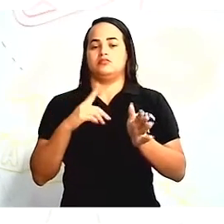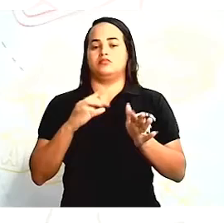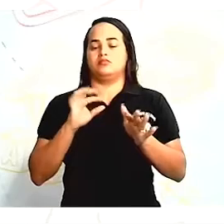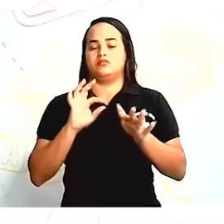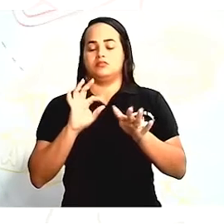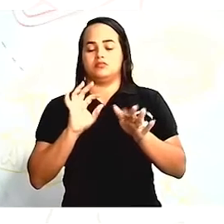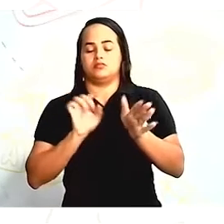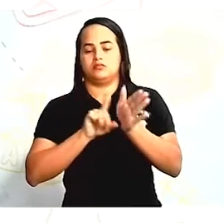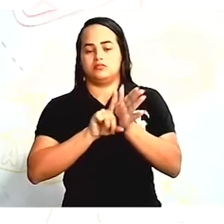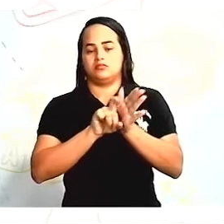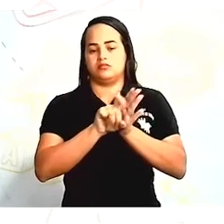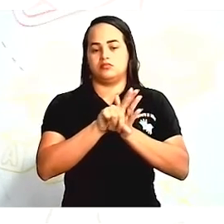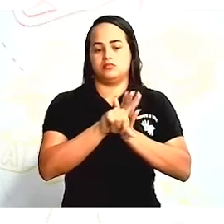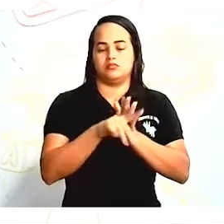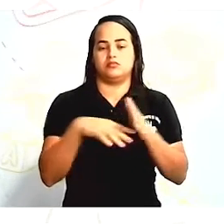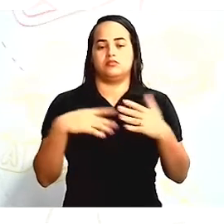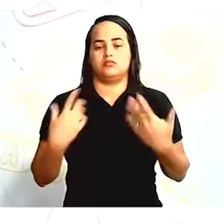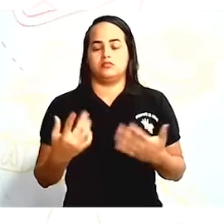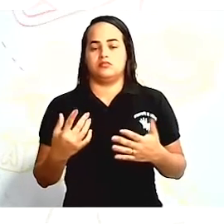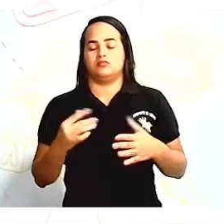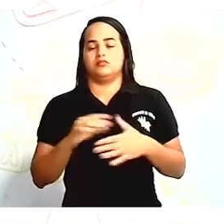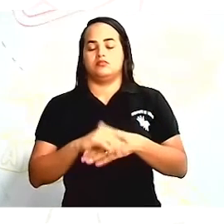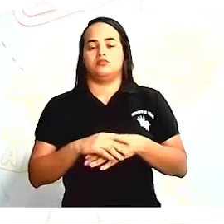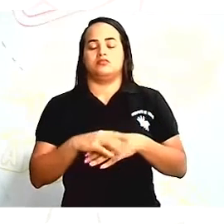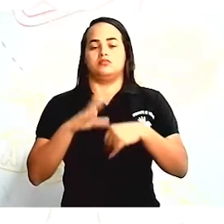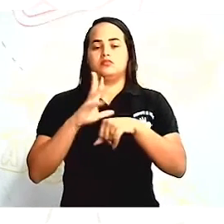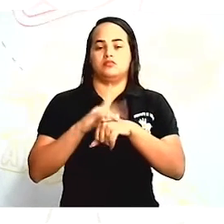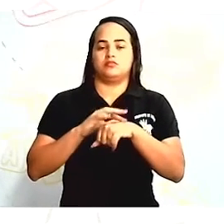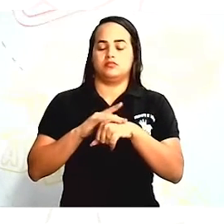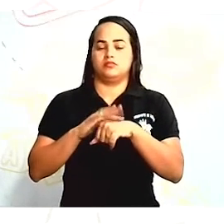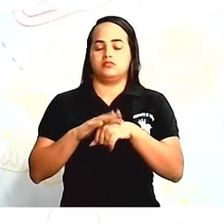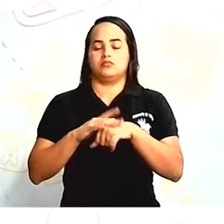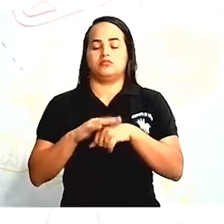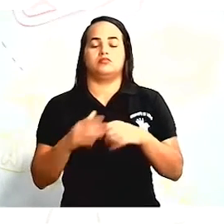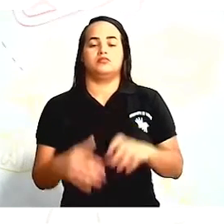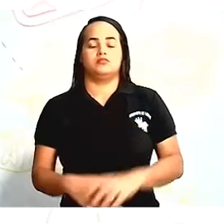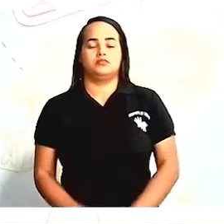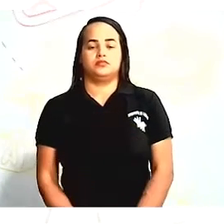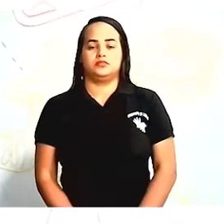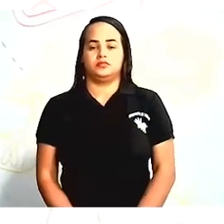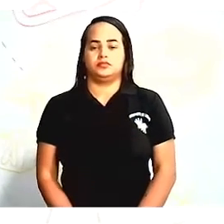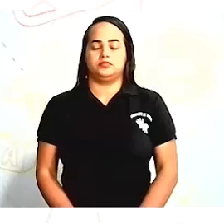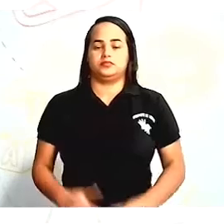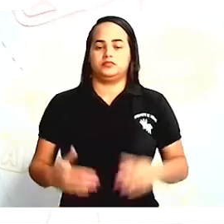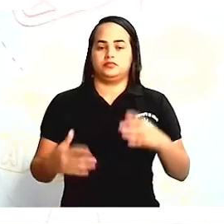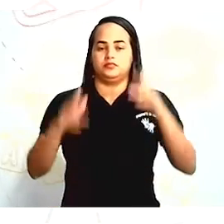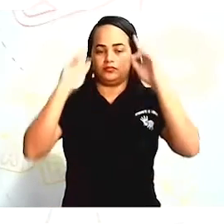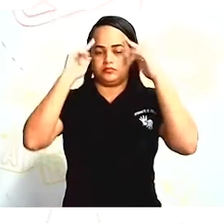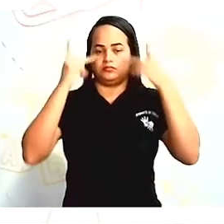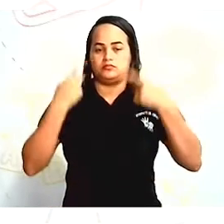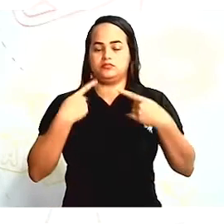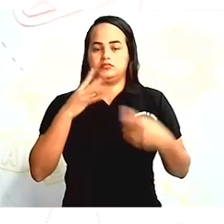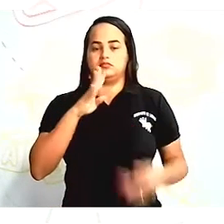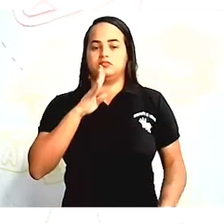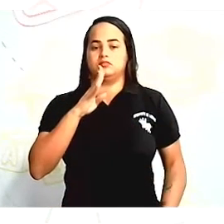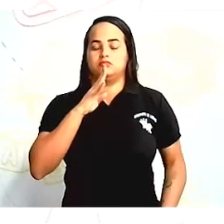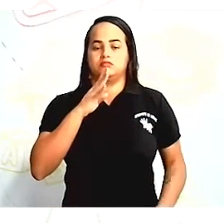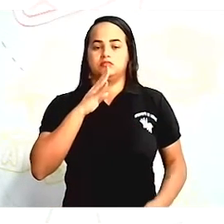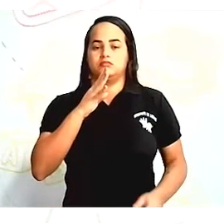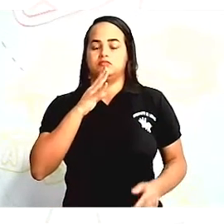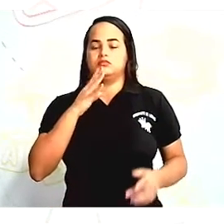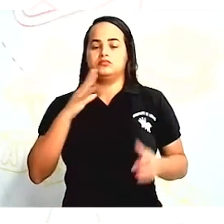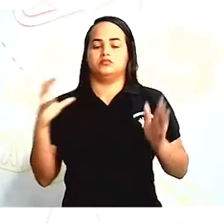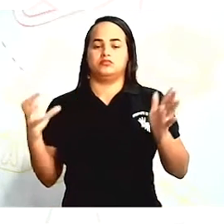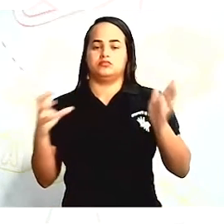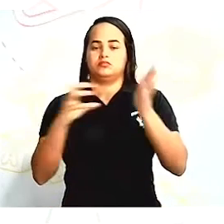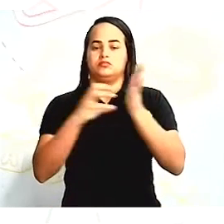sistema imunológico, que é ocasionado pelo vírus da imunodeficiência humana, conhecido como HIV, tá